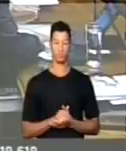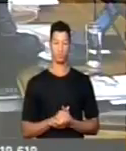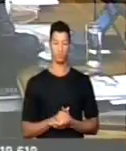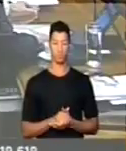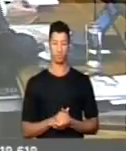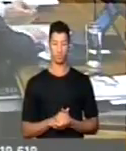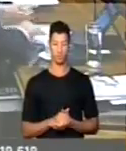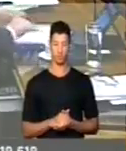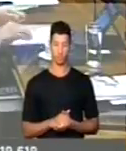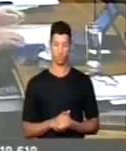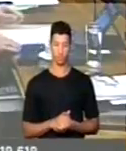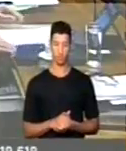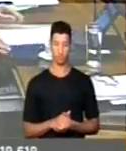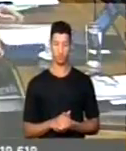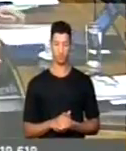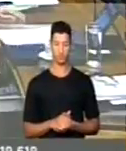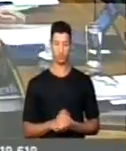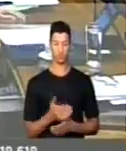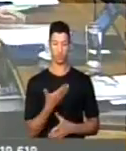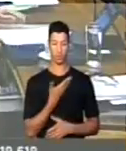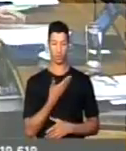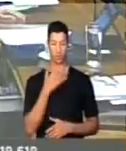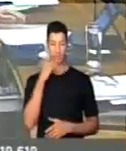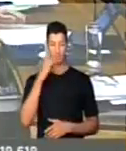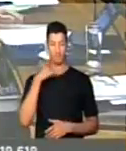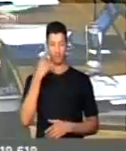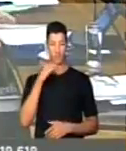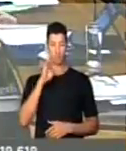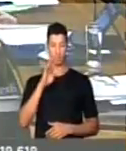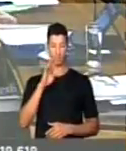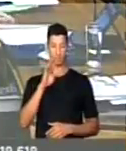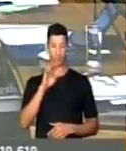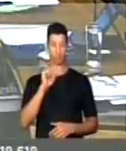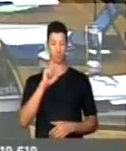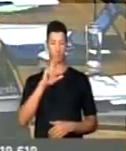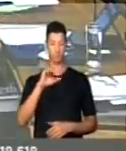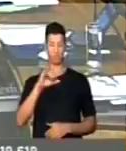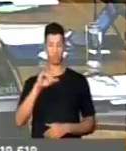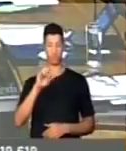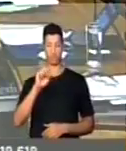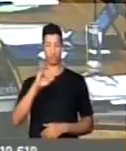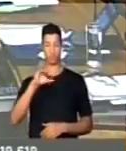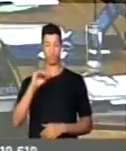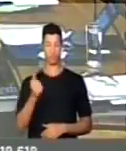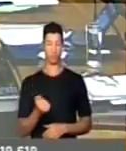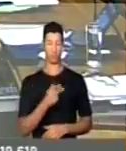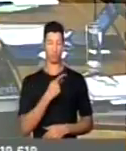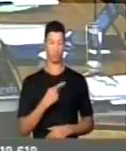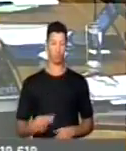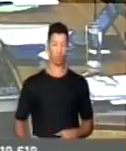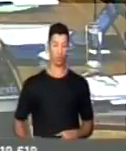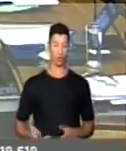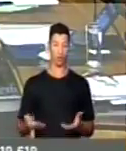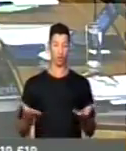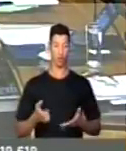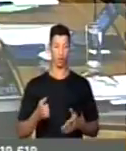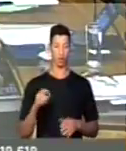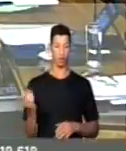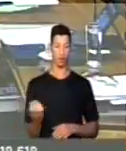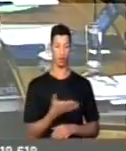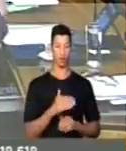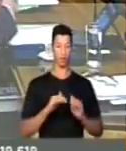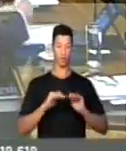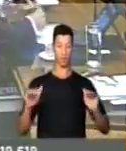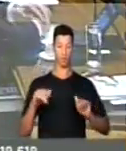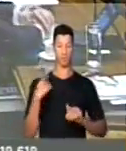Mauro Pereira. Senhor, meu colega deputado Tarcísio Peronde, está presidindo essa nossa